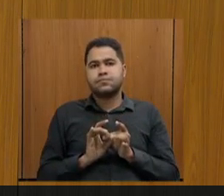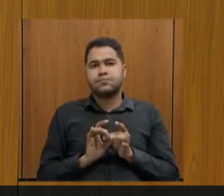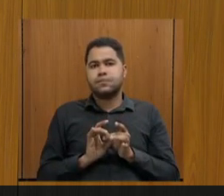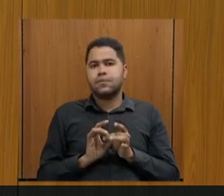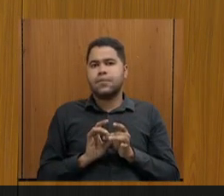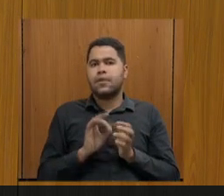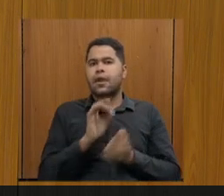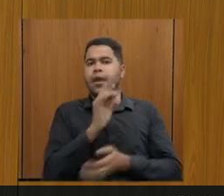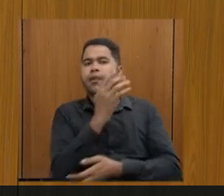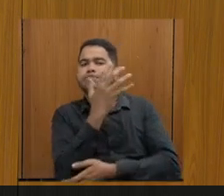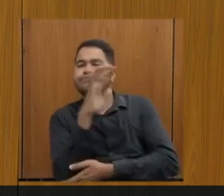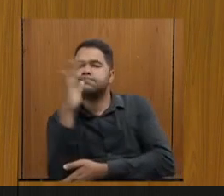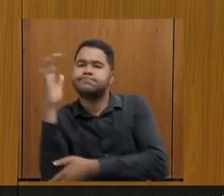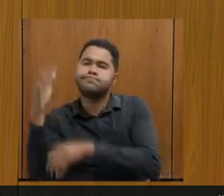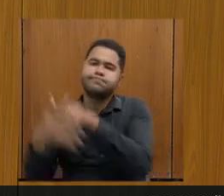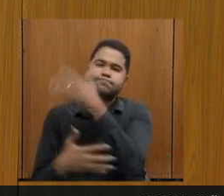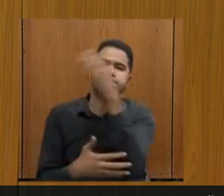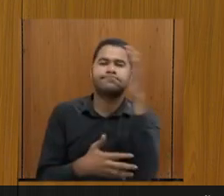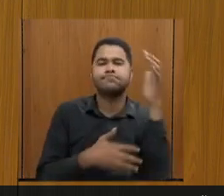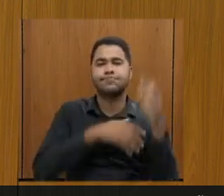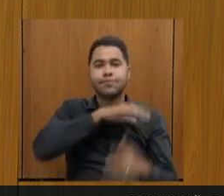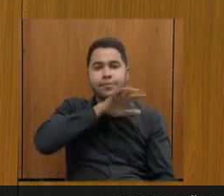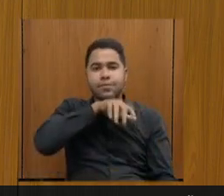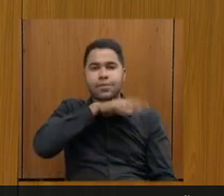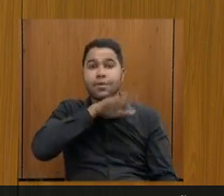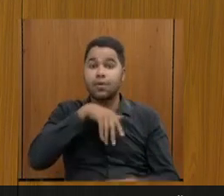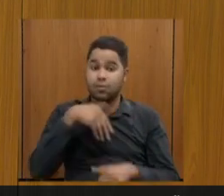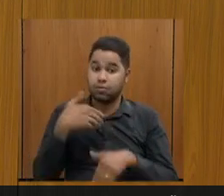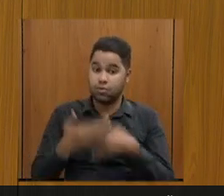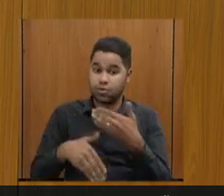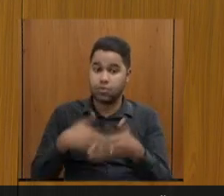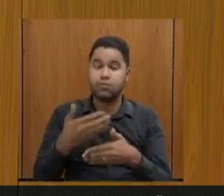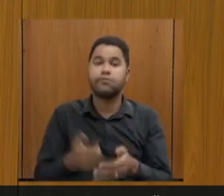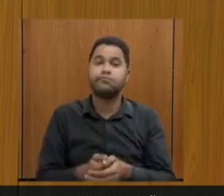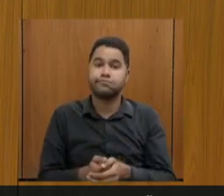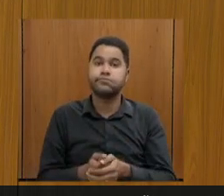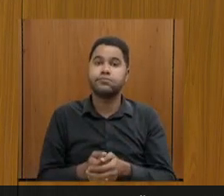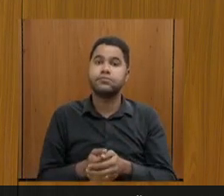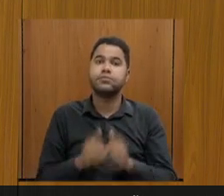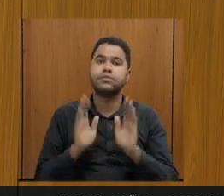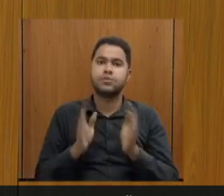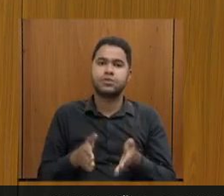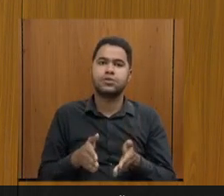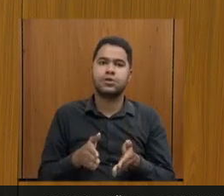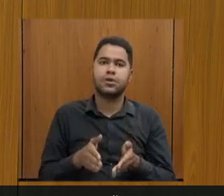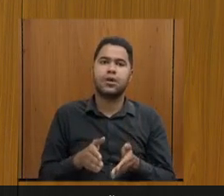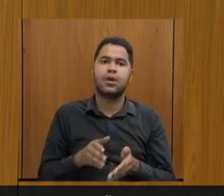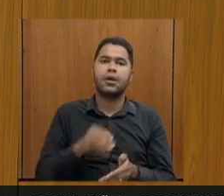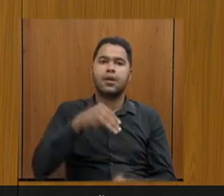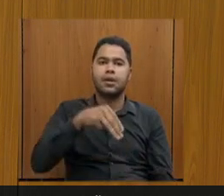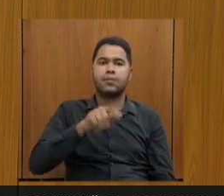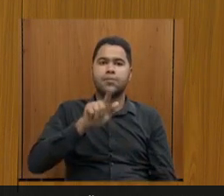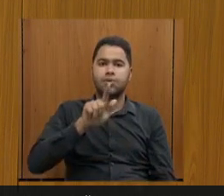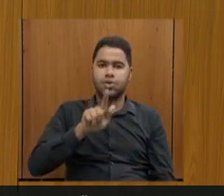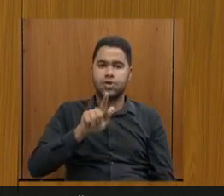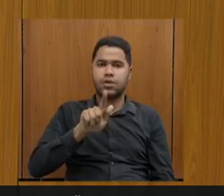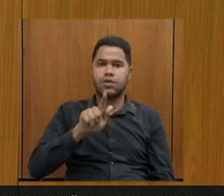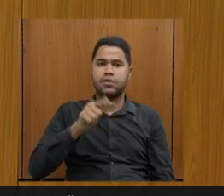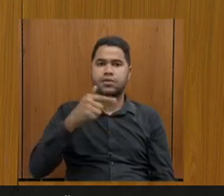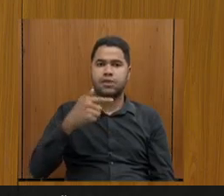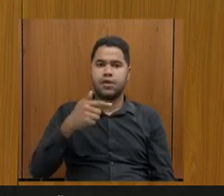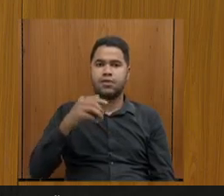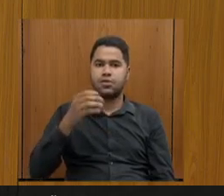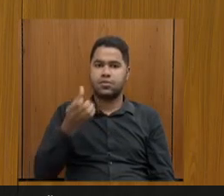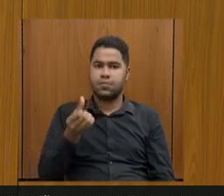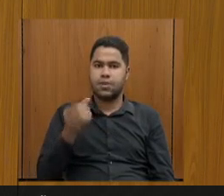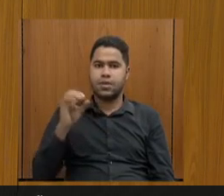fauna a flora com esse desenvolvimento e tá sendo feito a lmg-760 que está